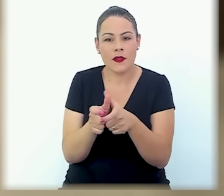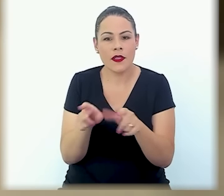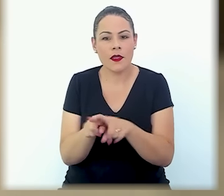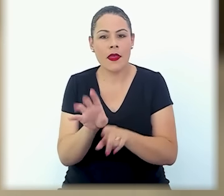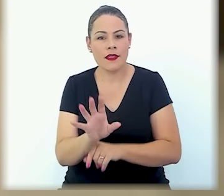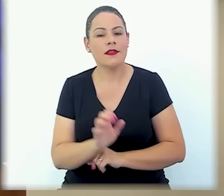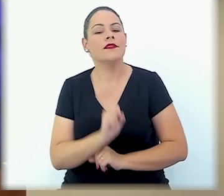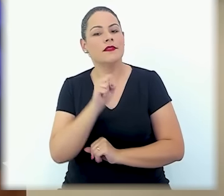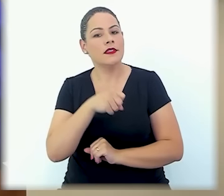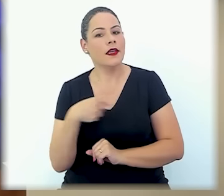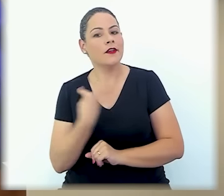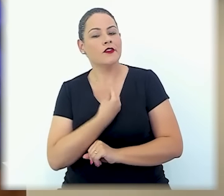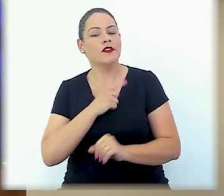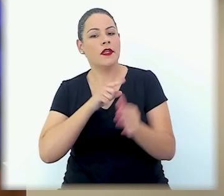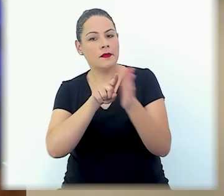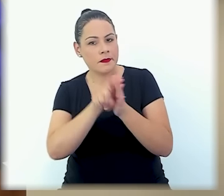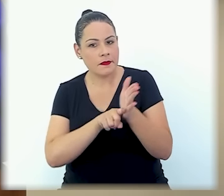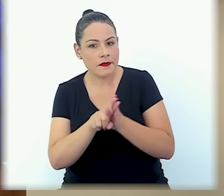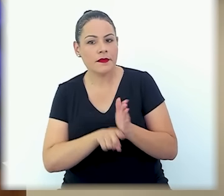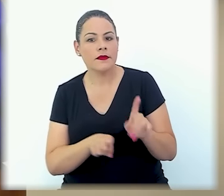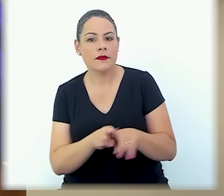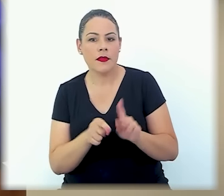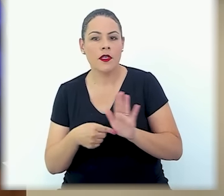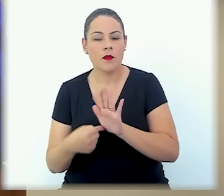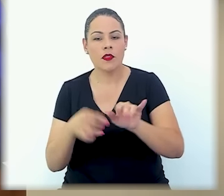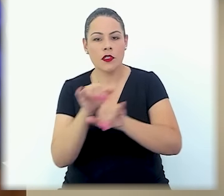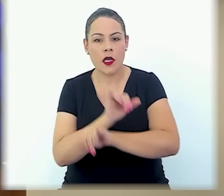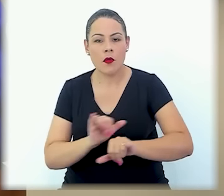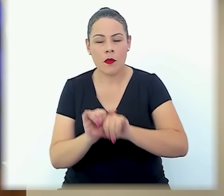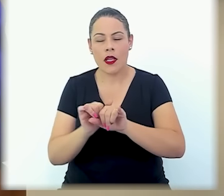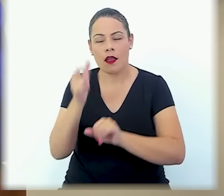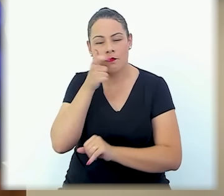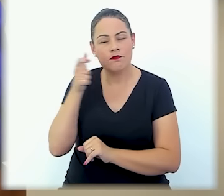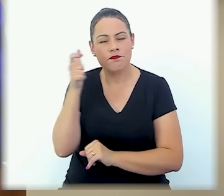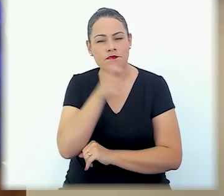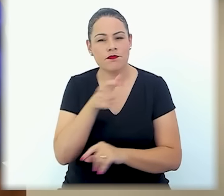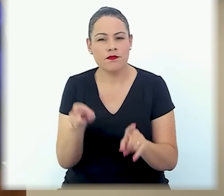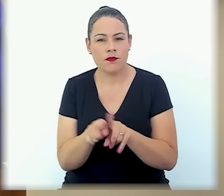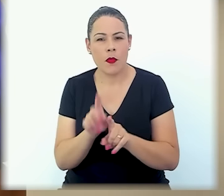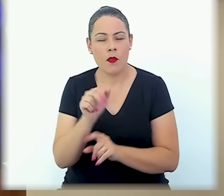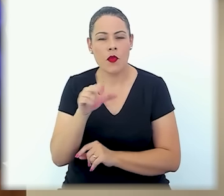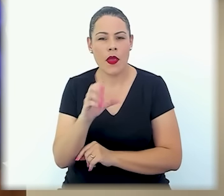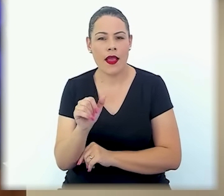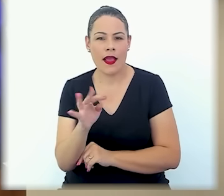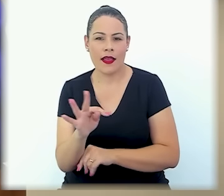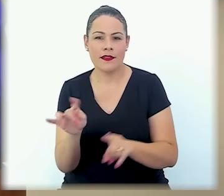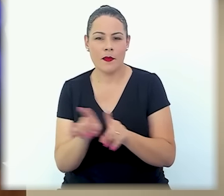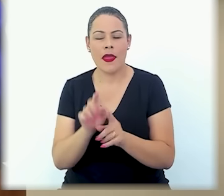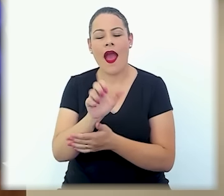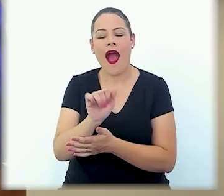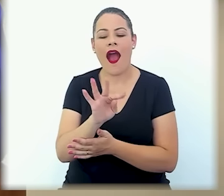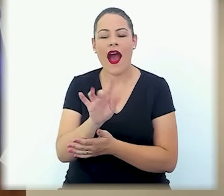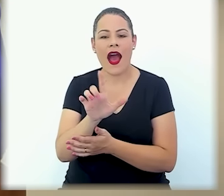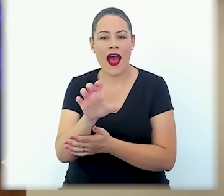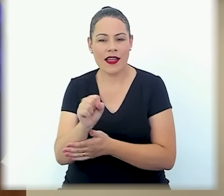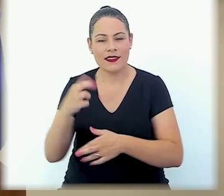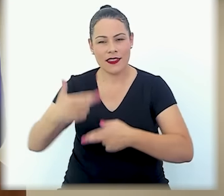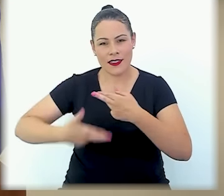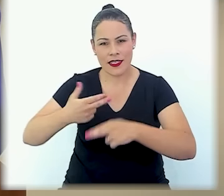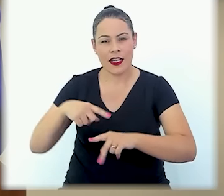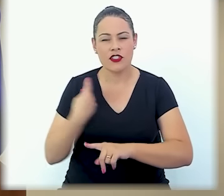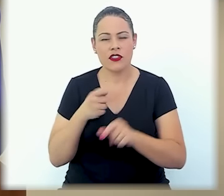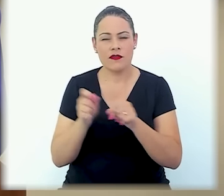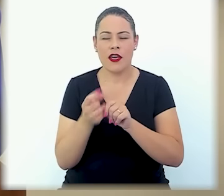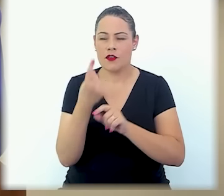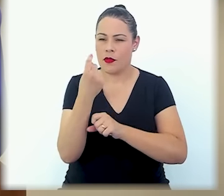Hoje a gente tem o nosso Atlas, né? A gente tem uma publicação muito interessante da ANCAT, que é o Atlas da Reciclagem. Anualmente,